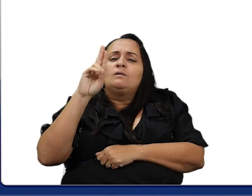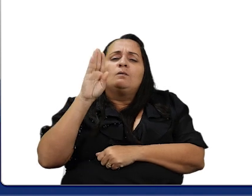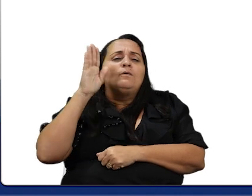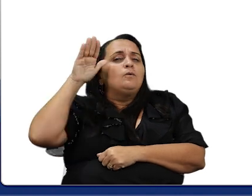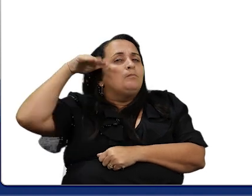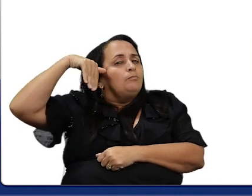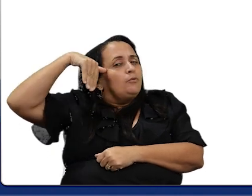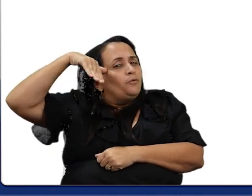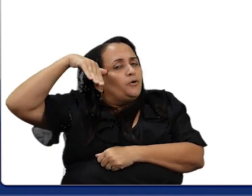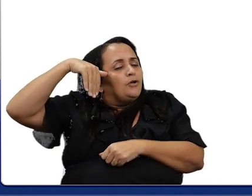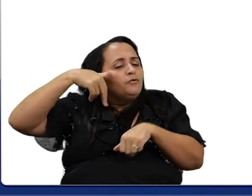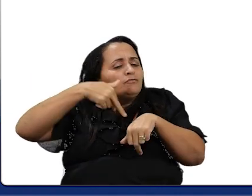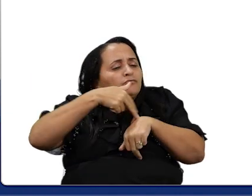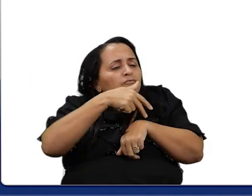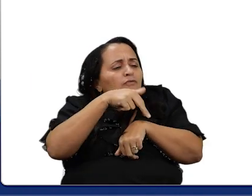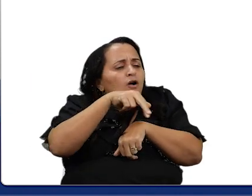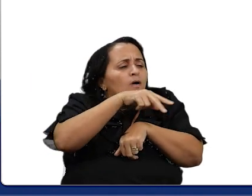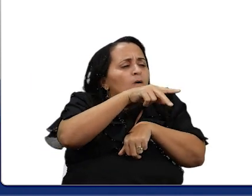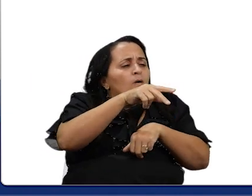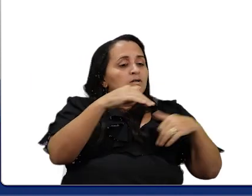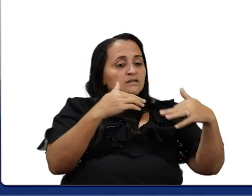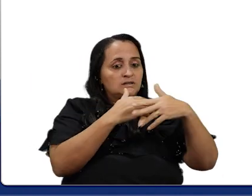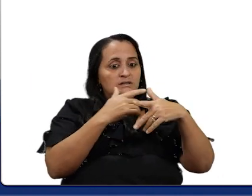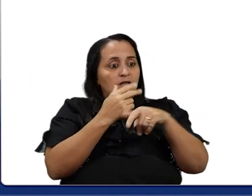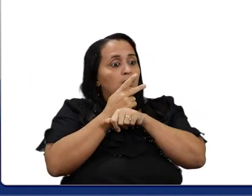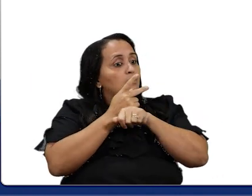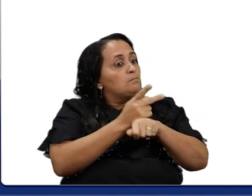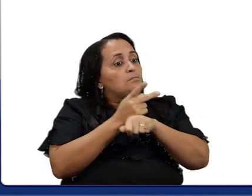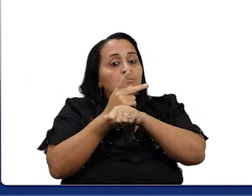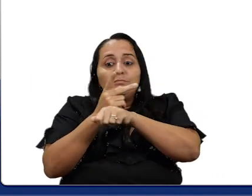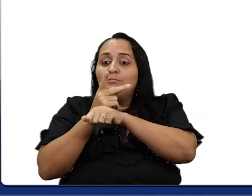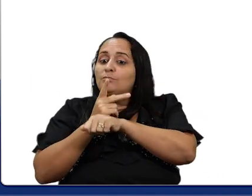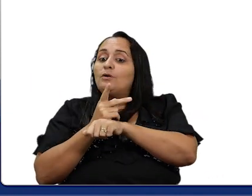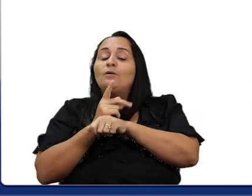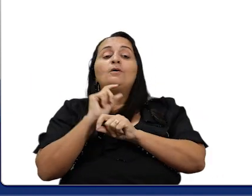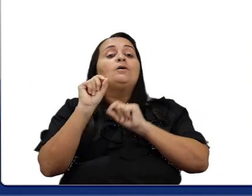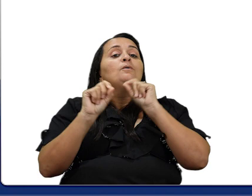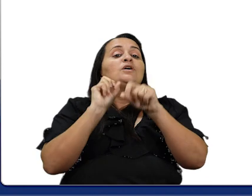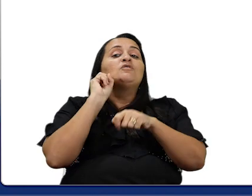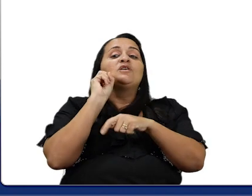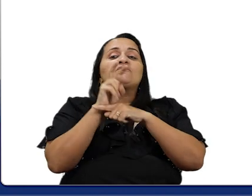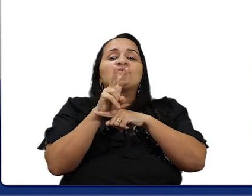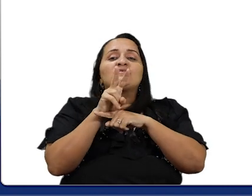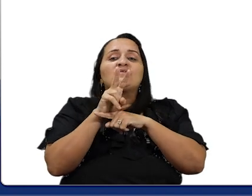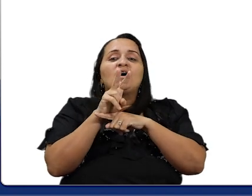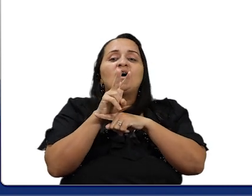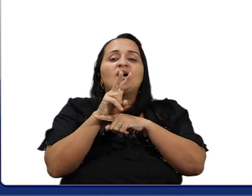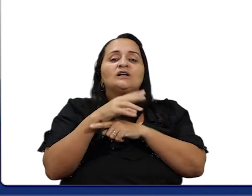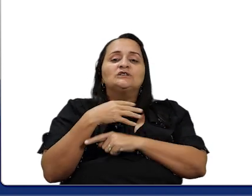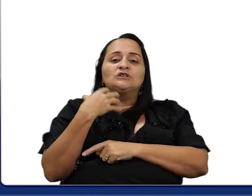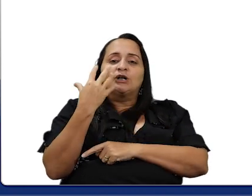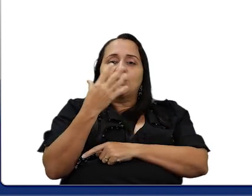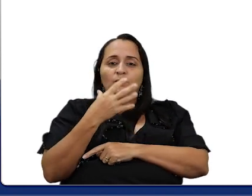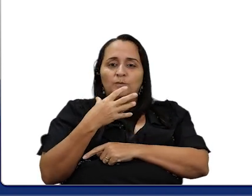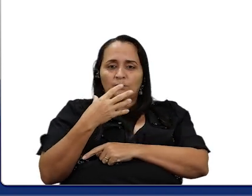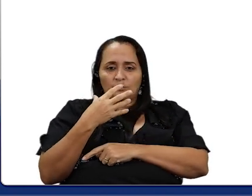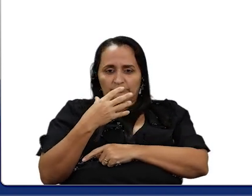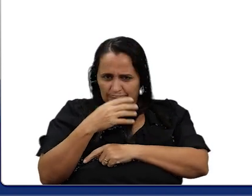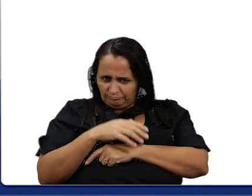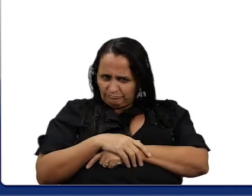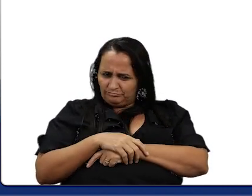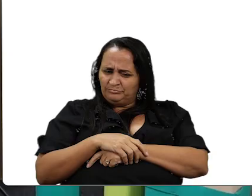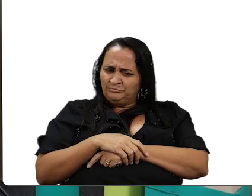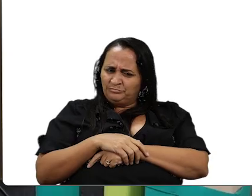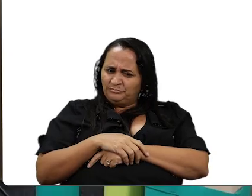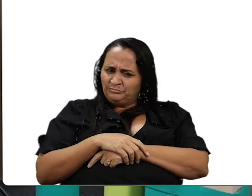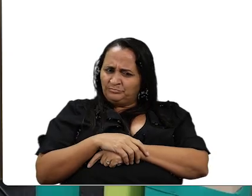Bremen pleitear uma vaga de cantor em uma banda de música. Bem,